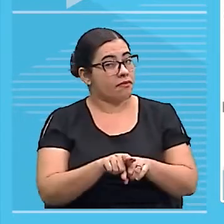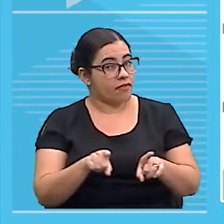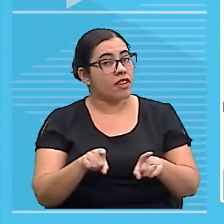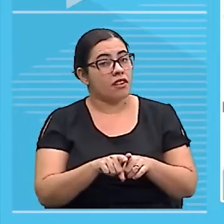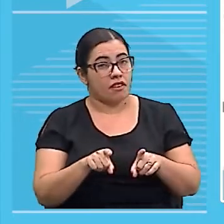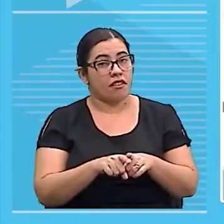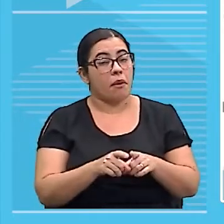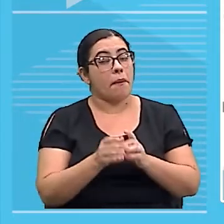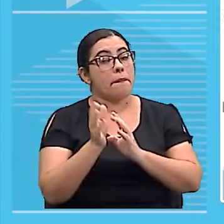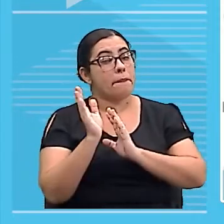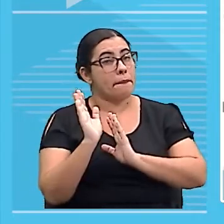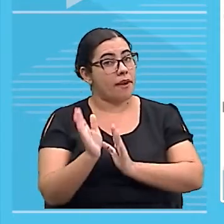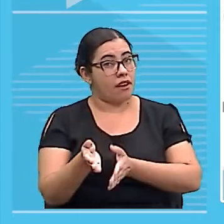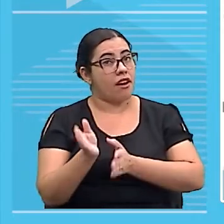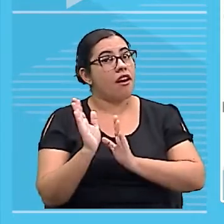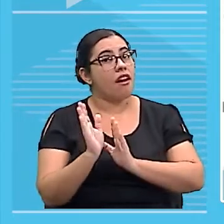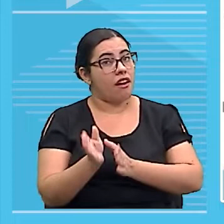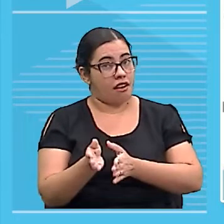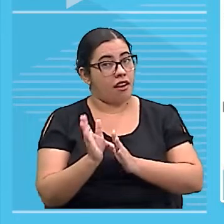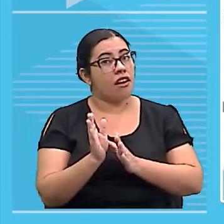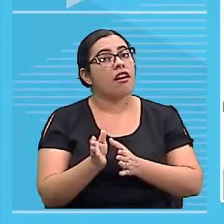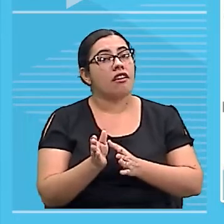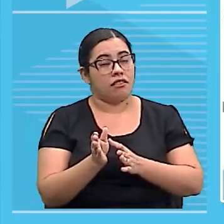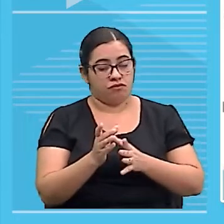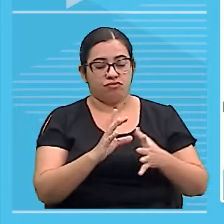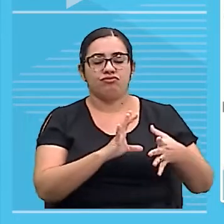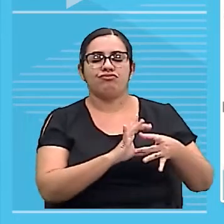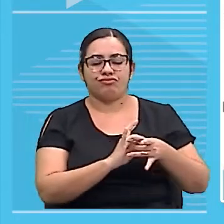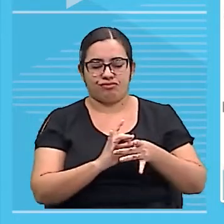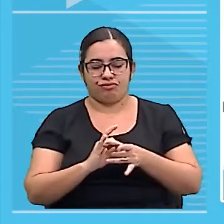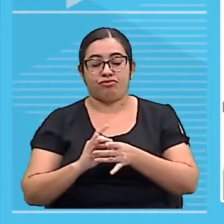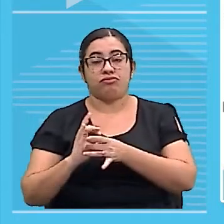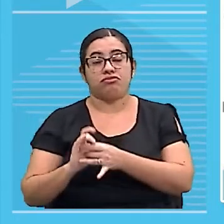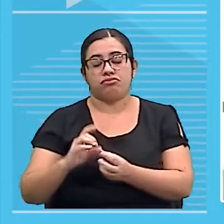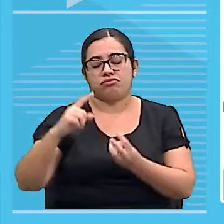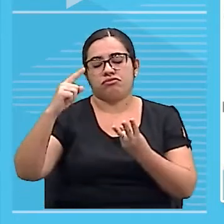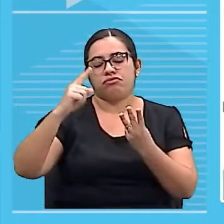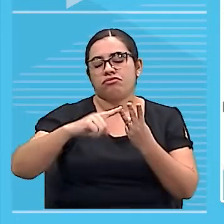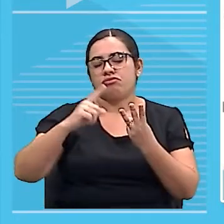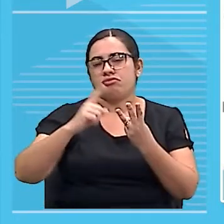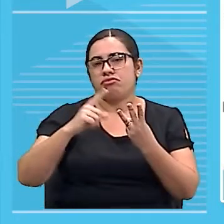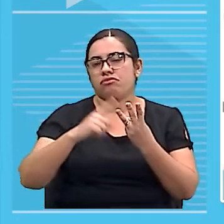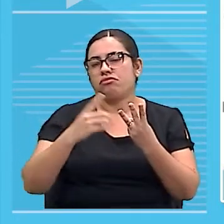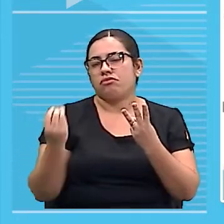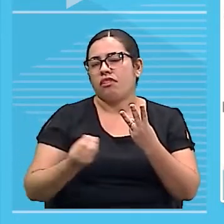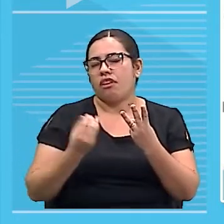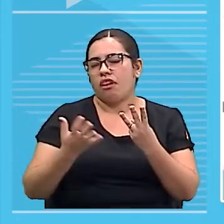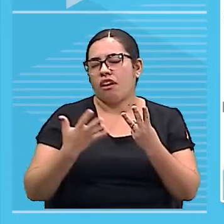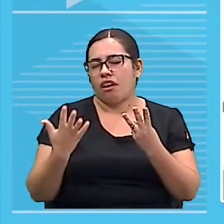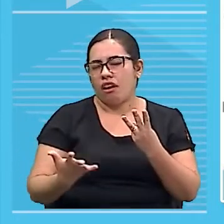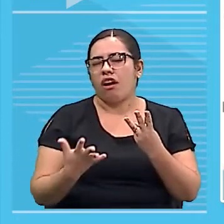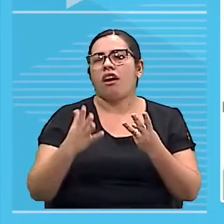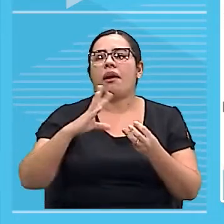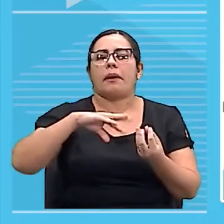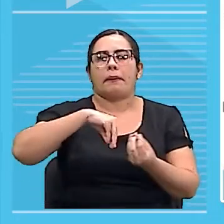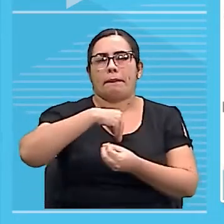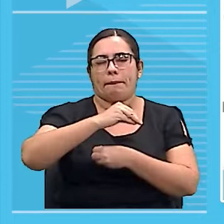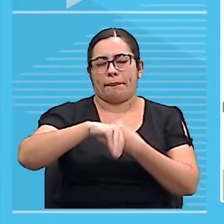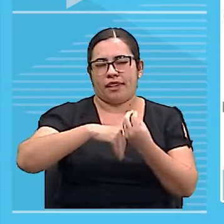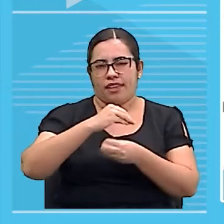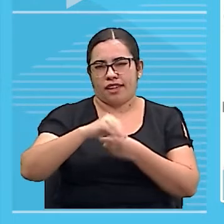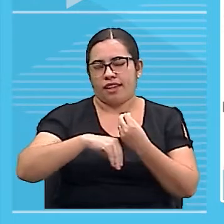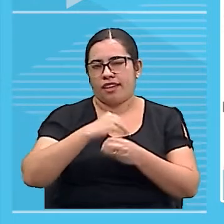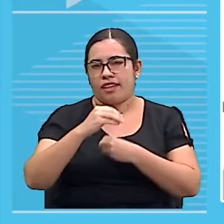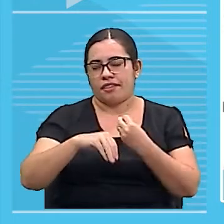em paralelo e uma terceira forma que é associação mista de